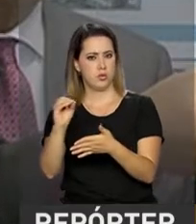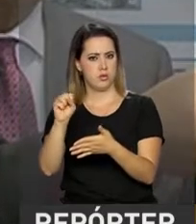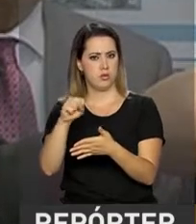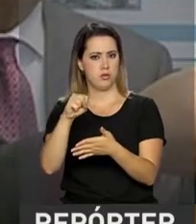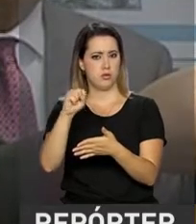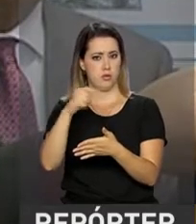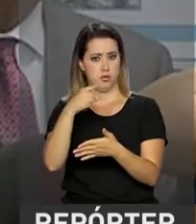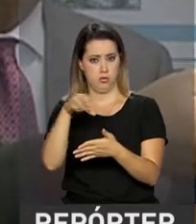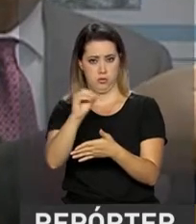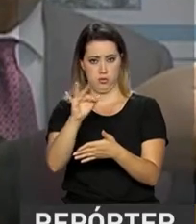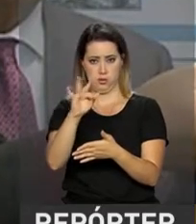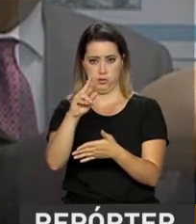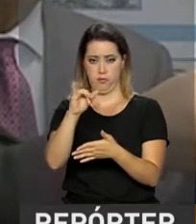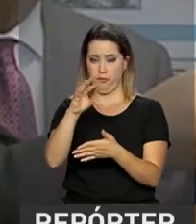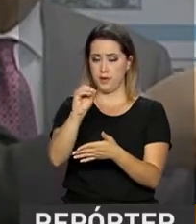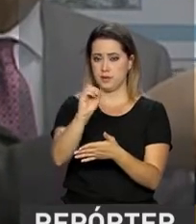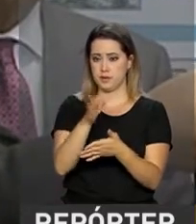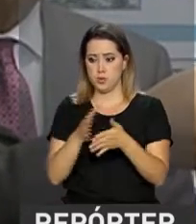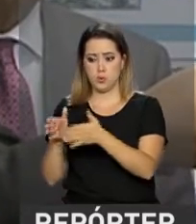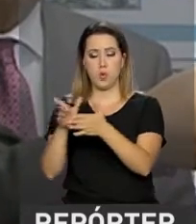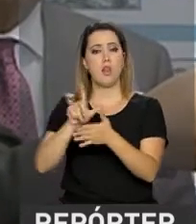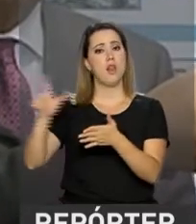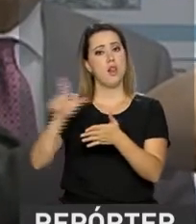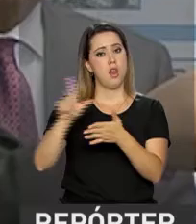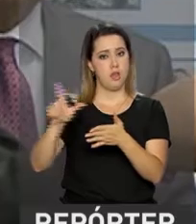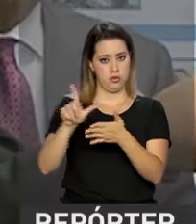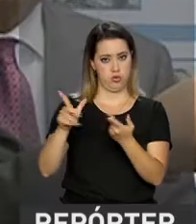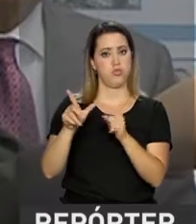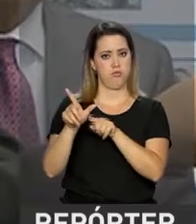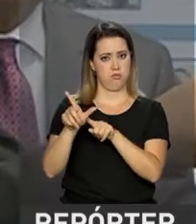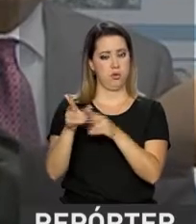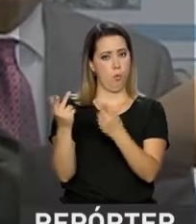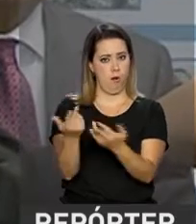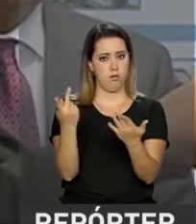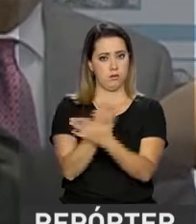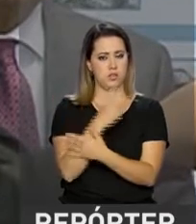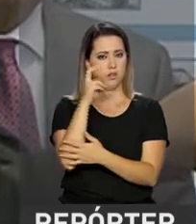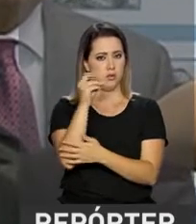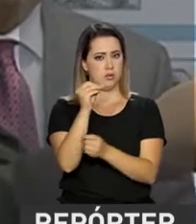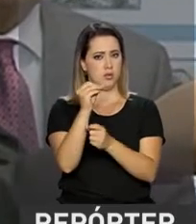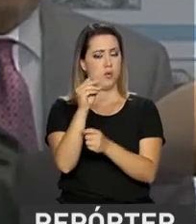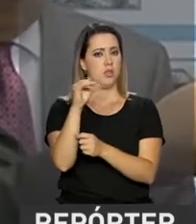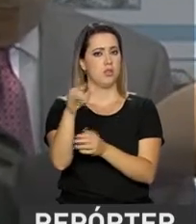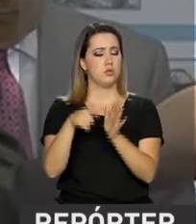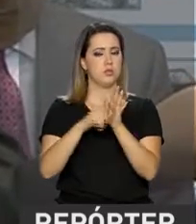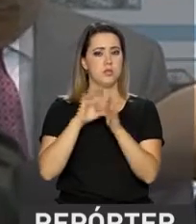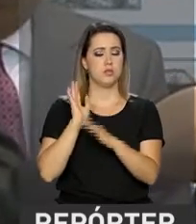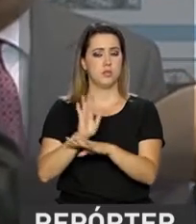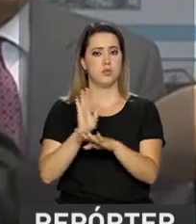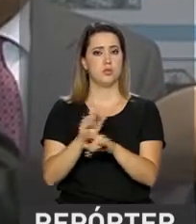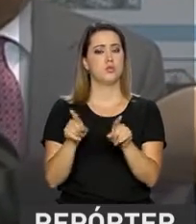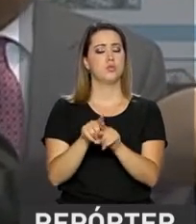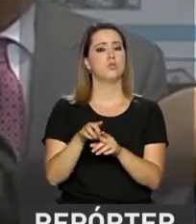funcionalidade da transposição do São Francisco com 50 dias de antecipação, beneficiando a região metropolitana